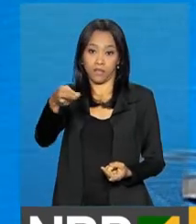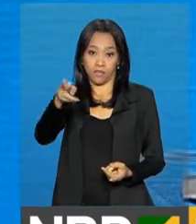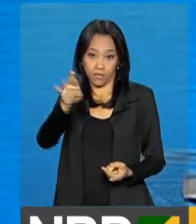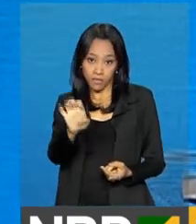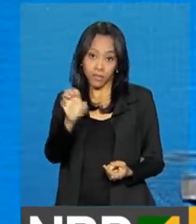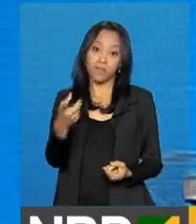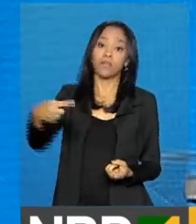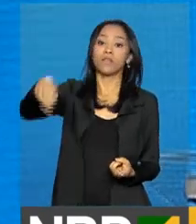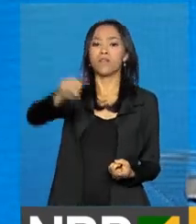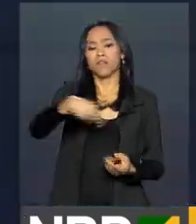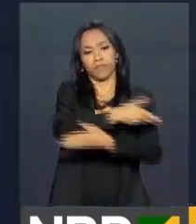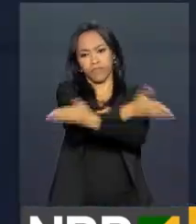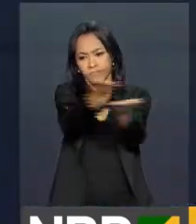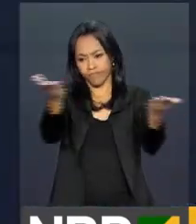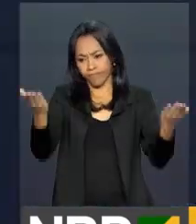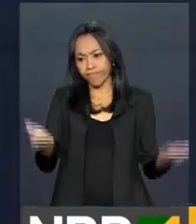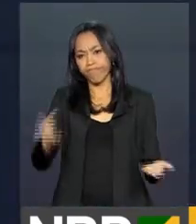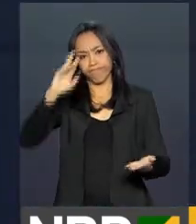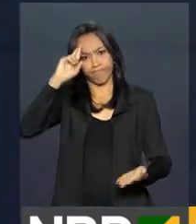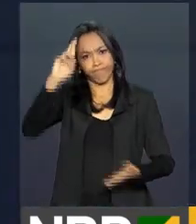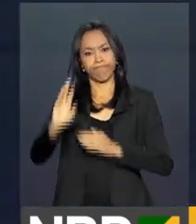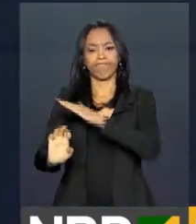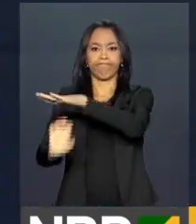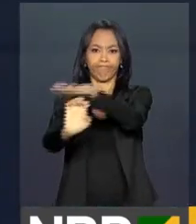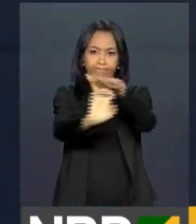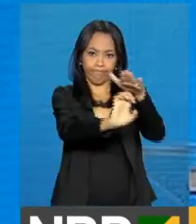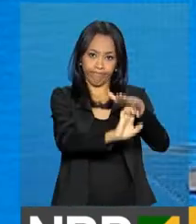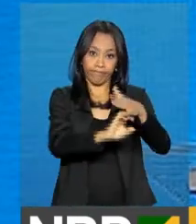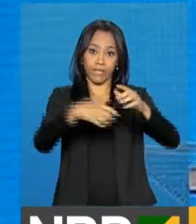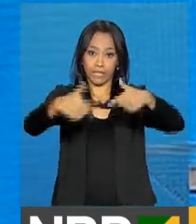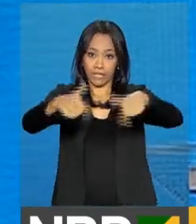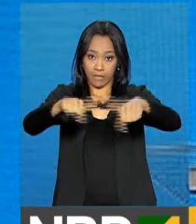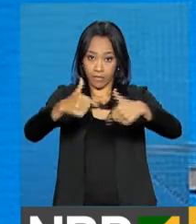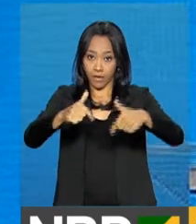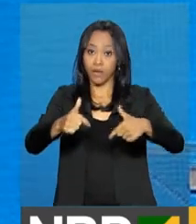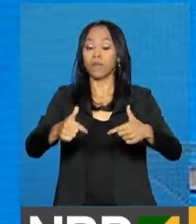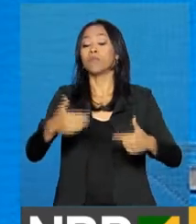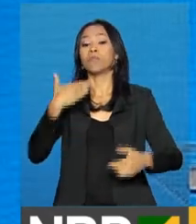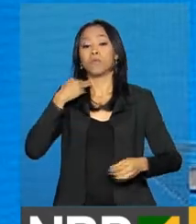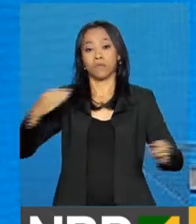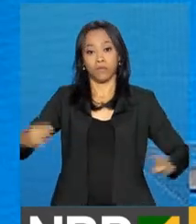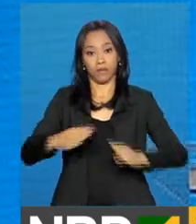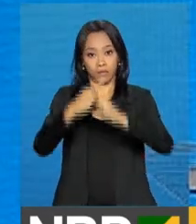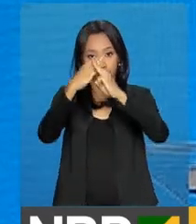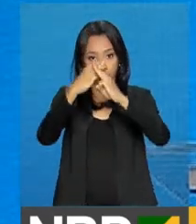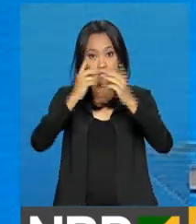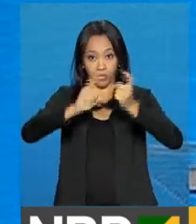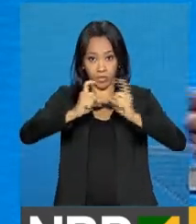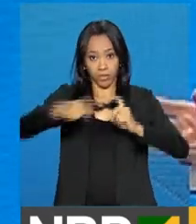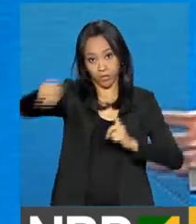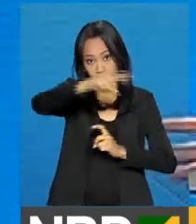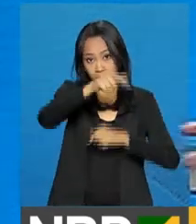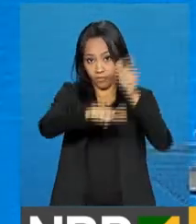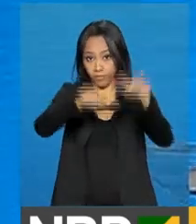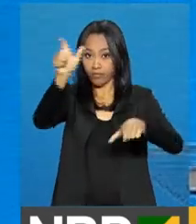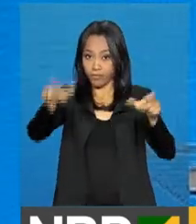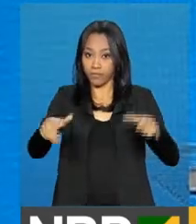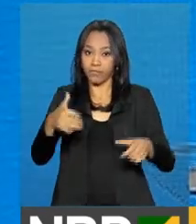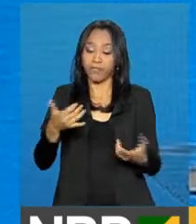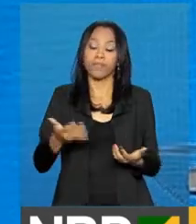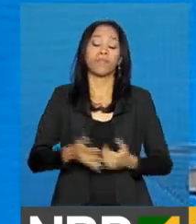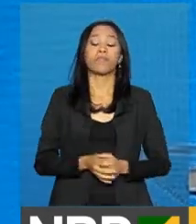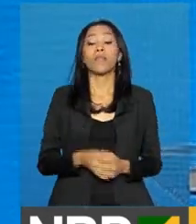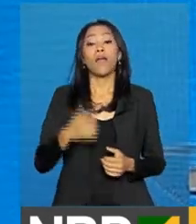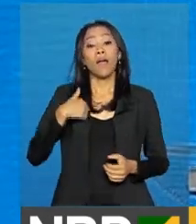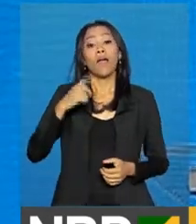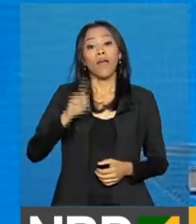senhoras e senhores executivos e gestores da Caixa. E quero desde já, e reiterando que é a segunda vez, né, que